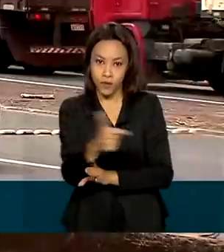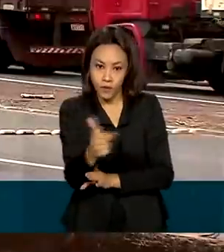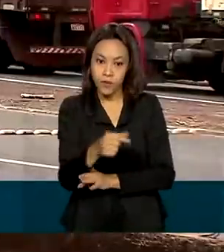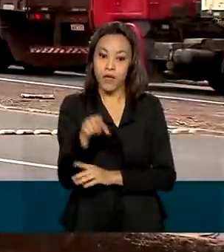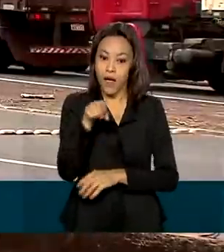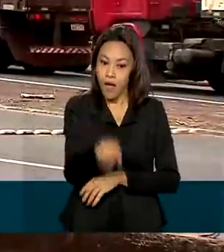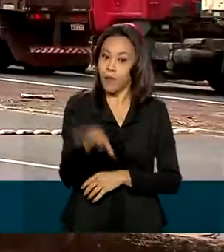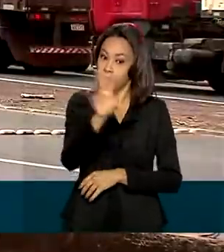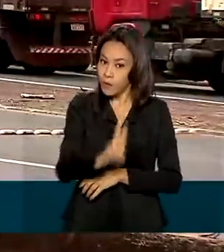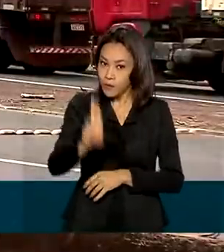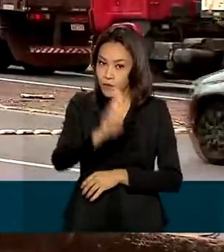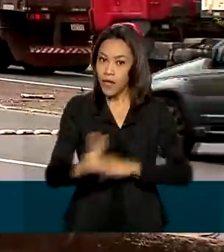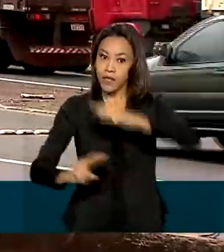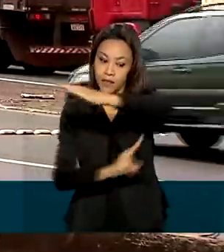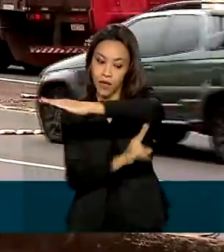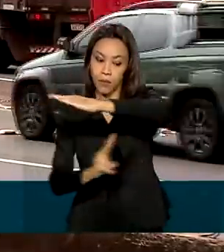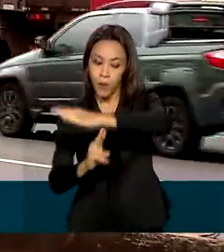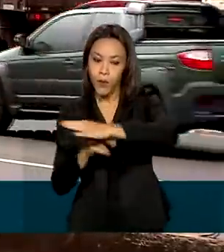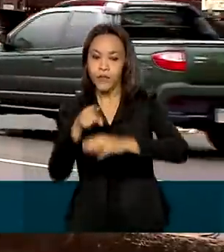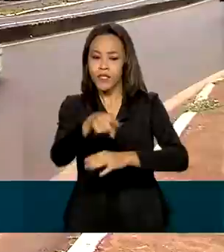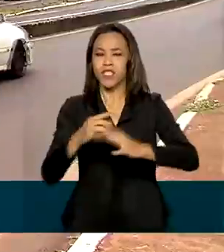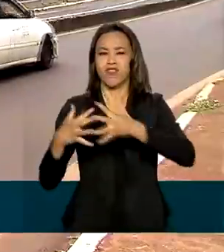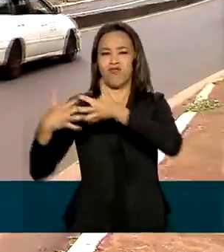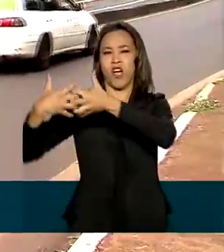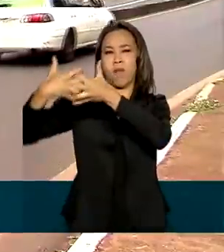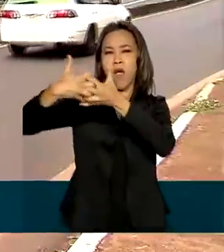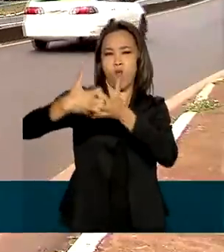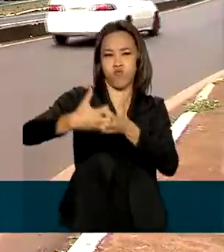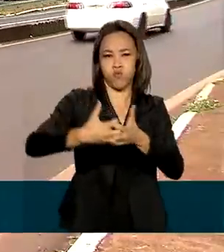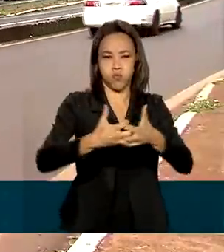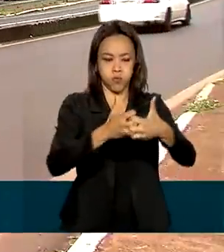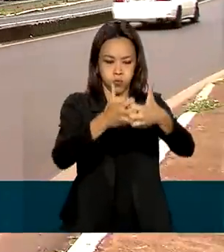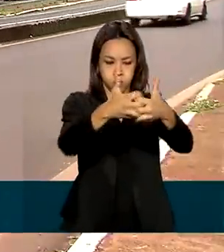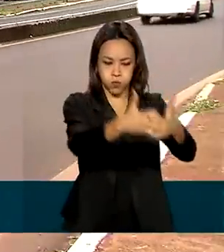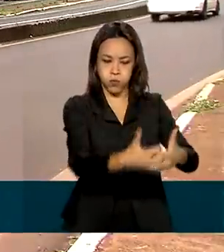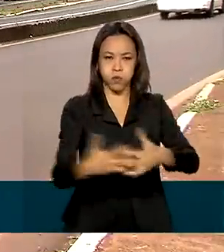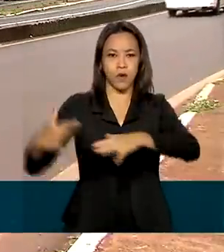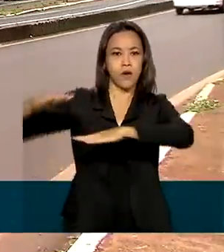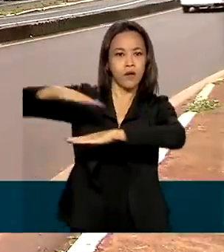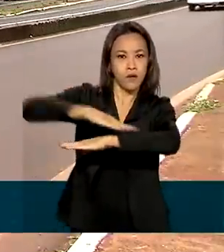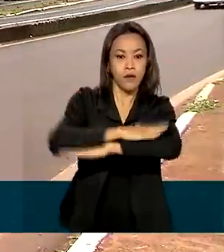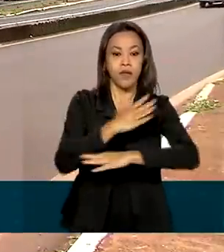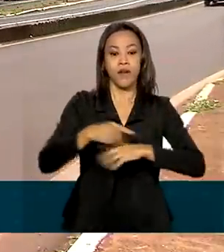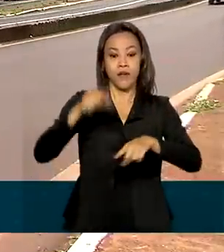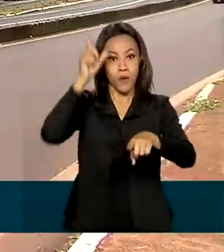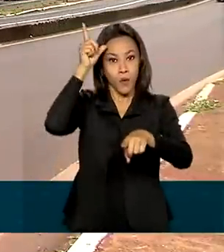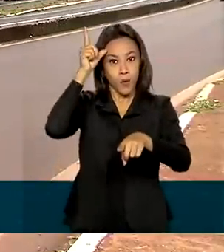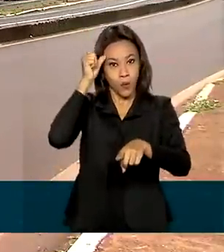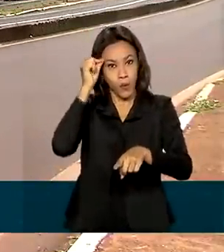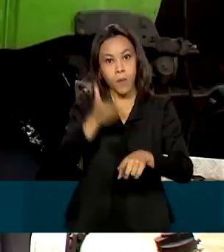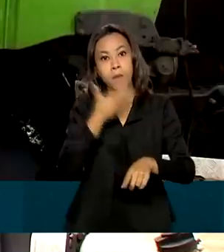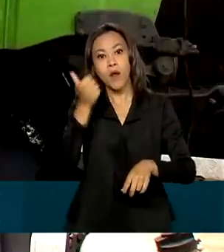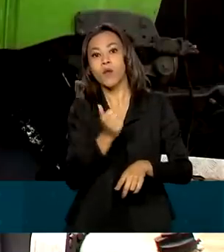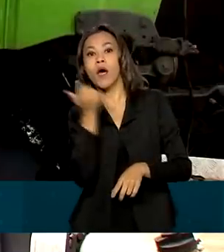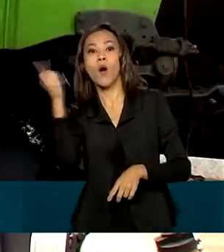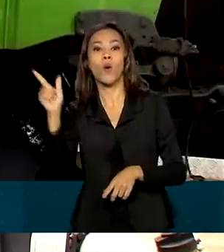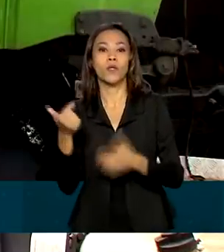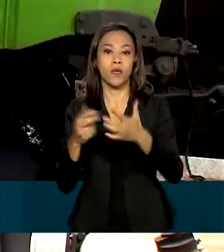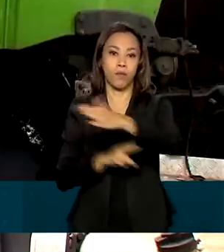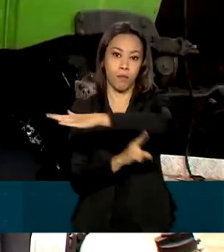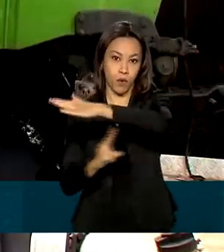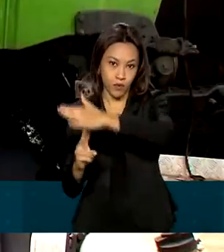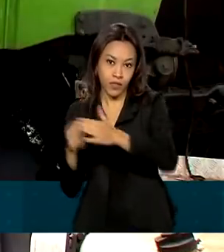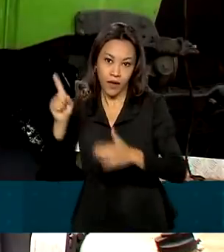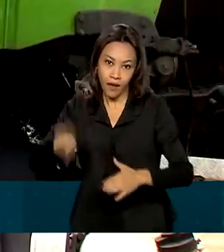usada especificamente por veículos de carga, o que deve desafogar o trânsito da Ponte Internacional da Amizade. Hoje,